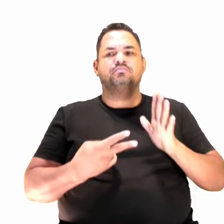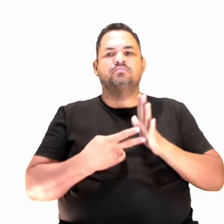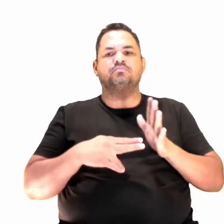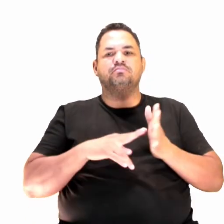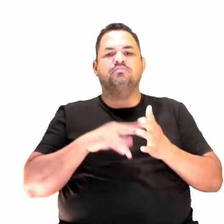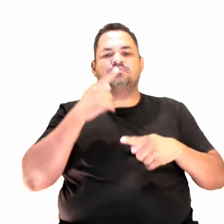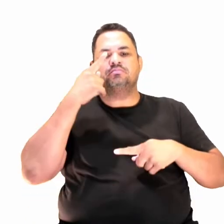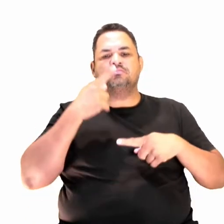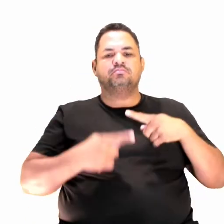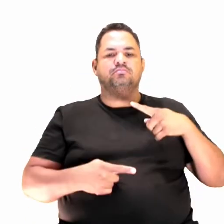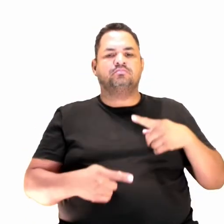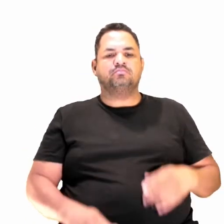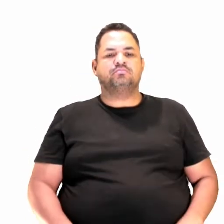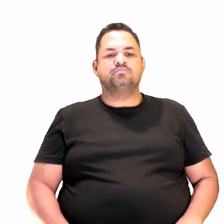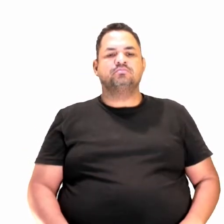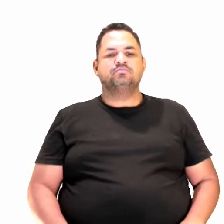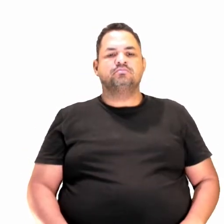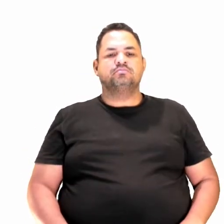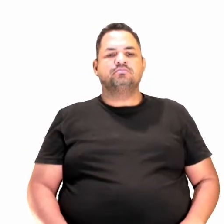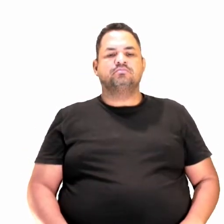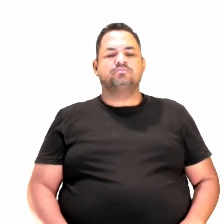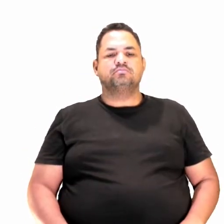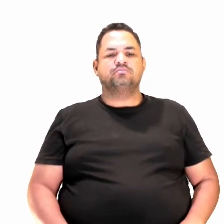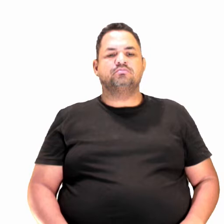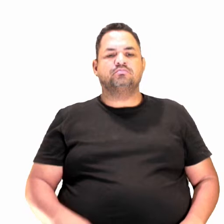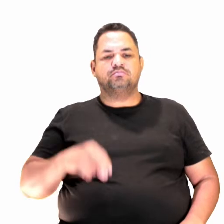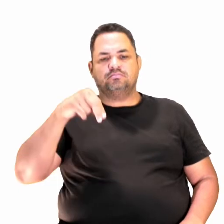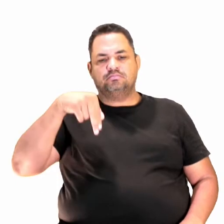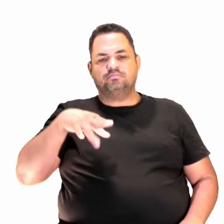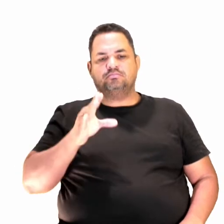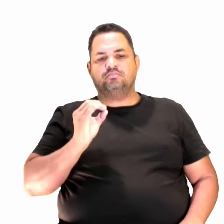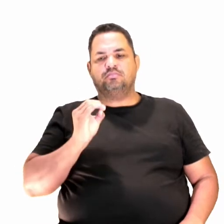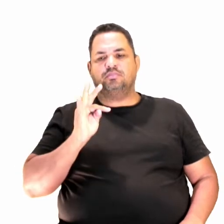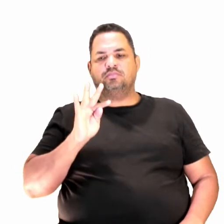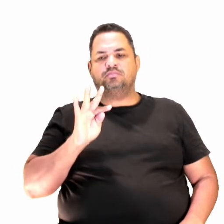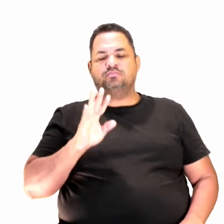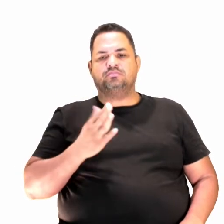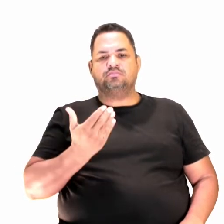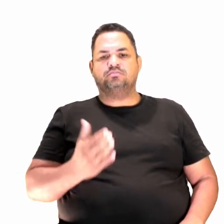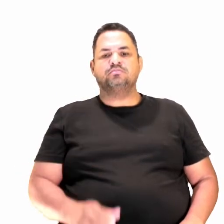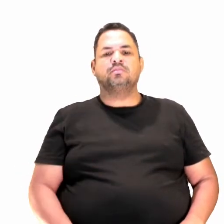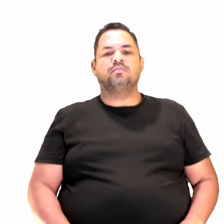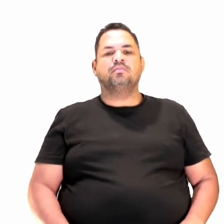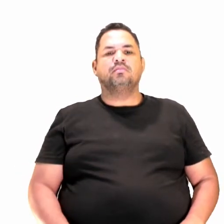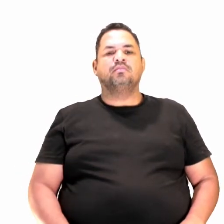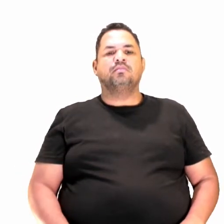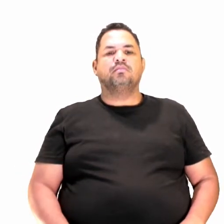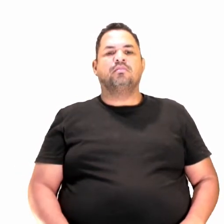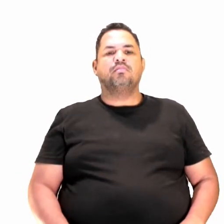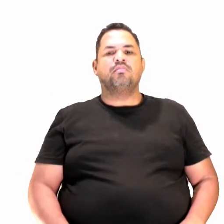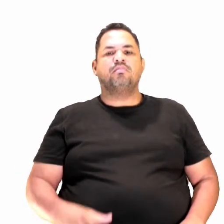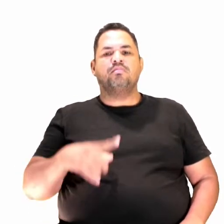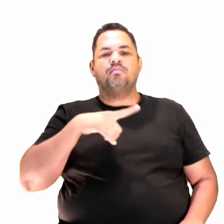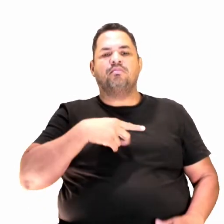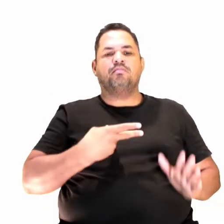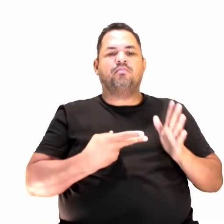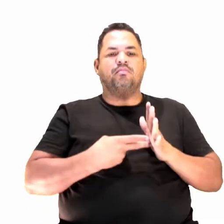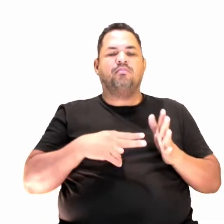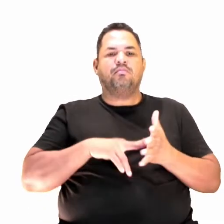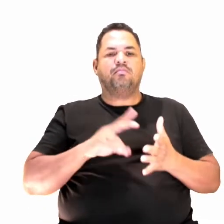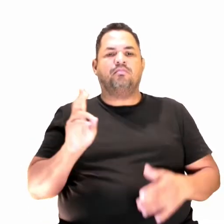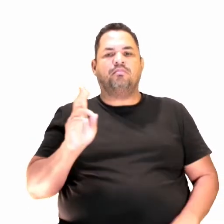significar proibição, com essa partícula negativa not, que tem sentido de